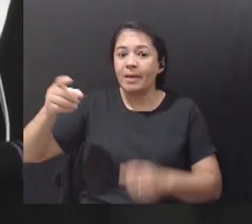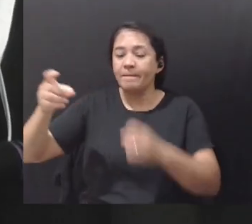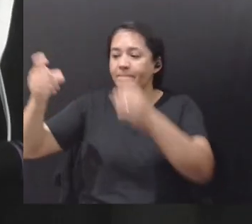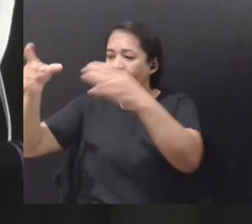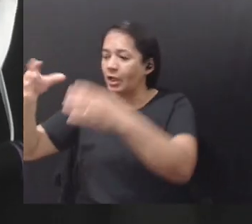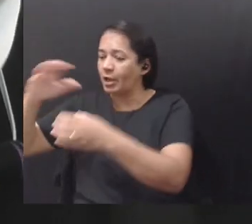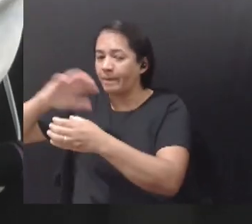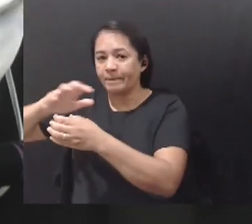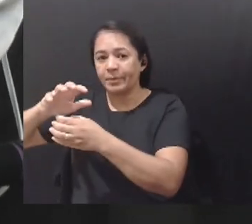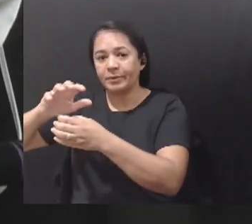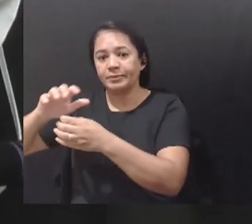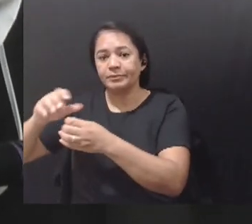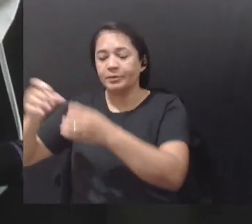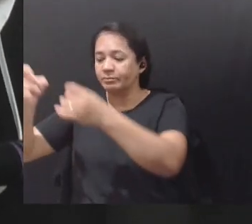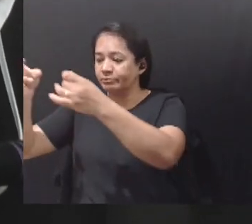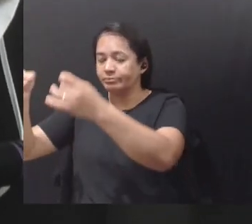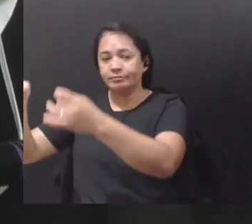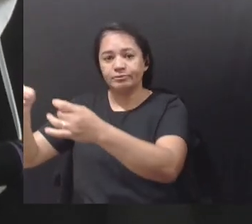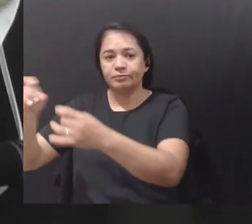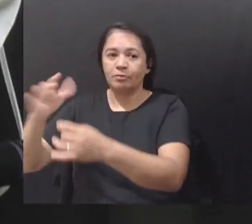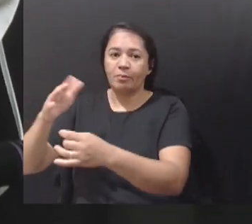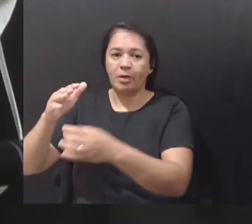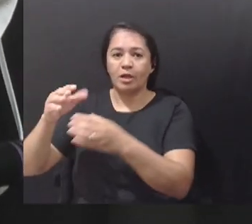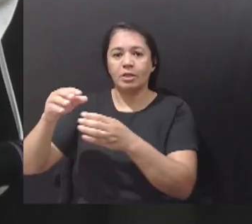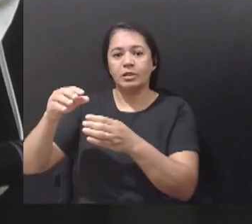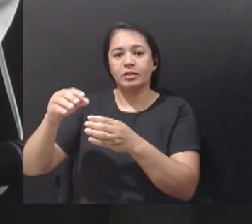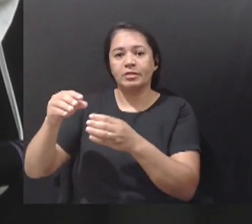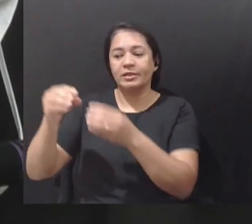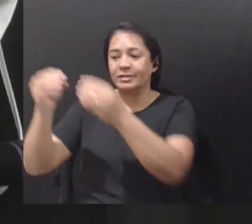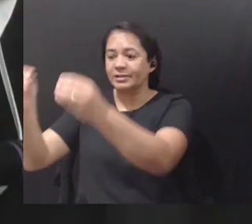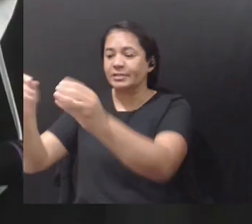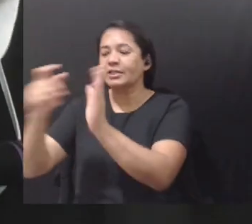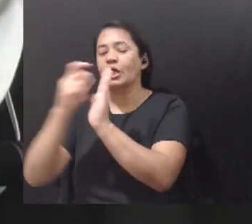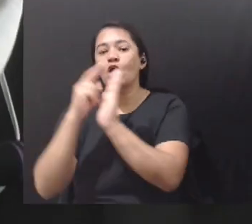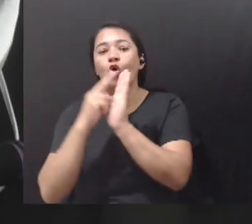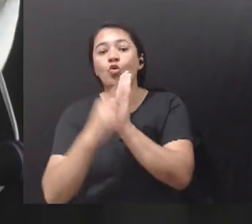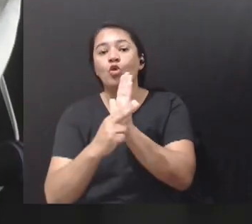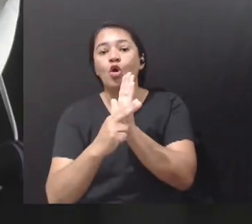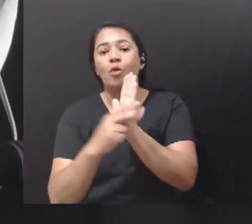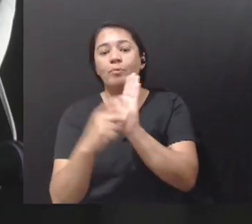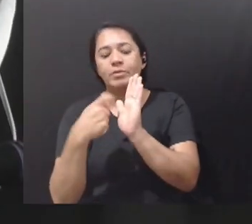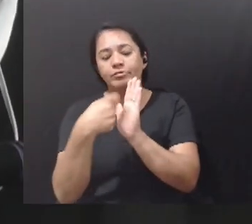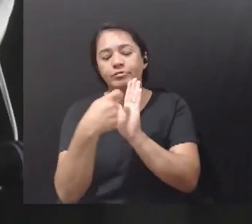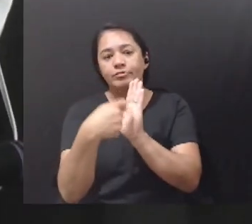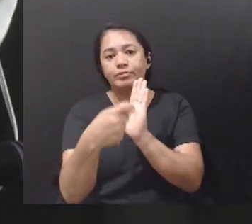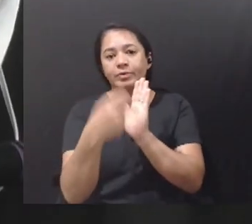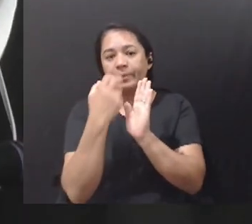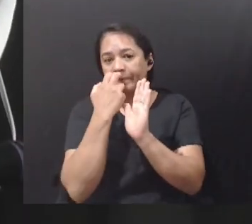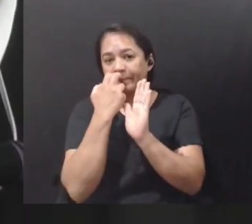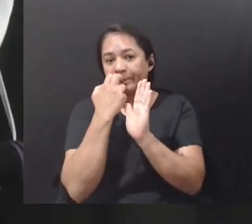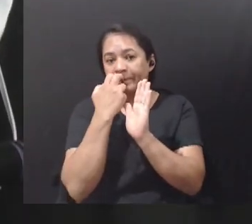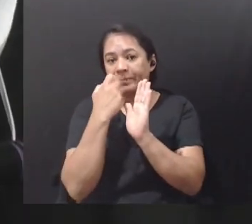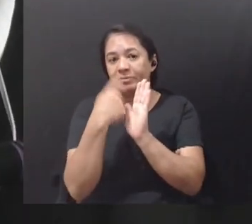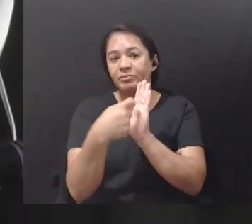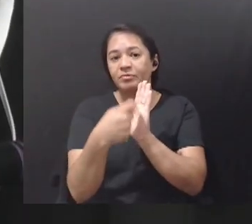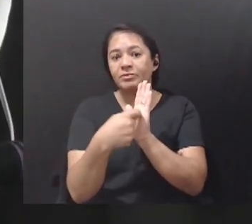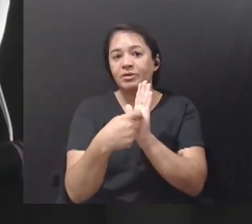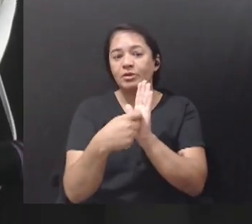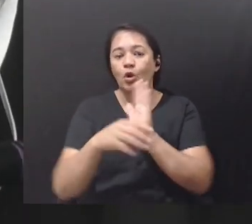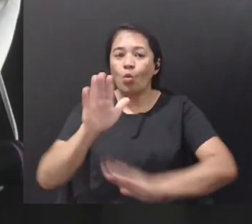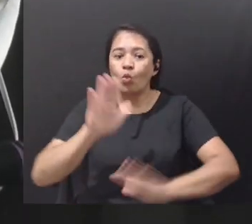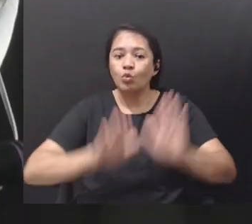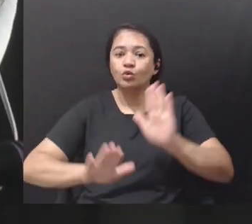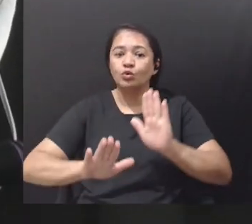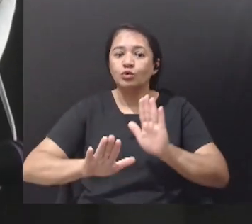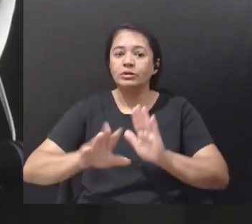cai o caco de vidro, ou pelo menos o pozinho do vidro, e escreve com aquela caneta que dura para sempre, cuidado, vidro.